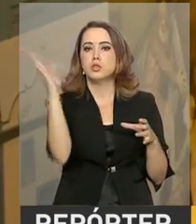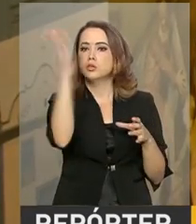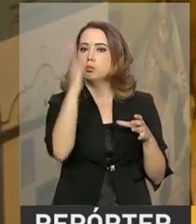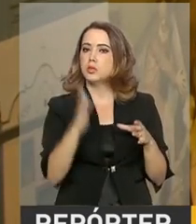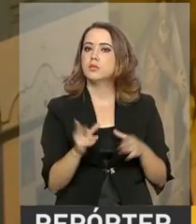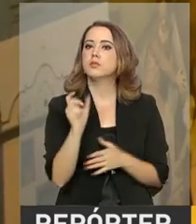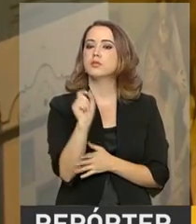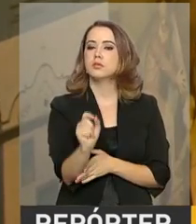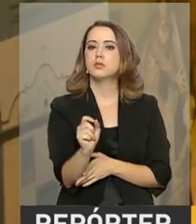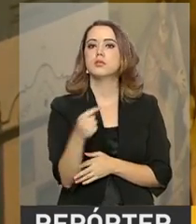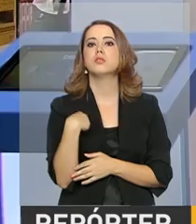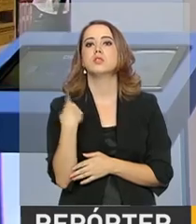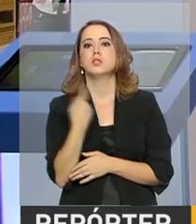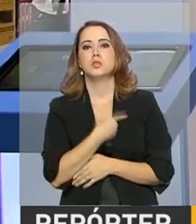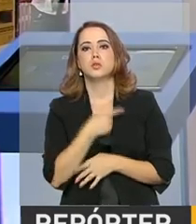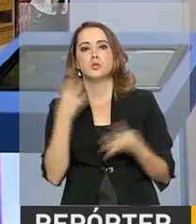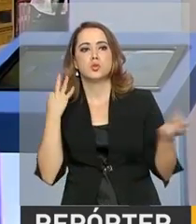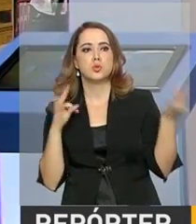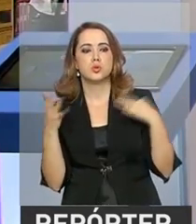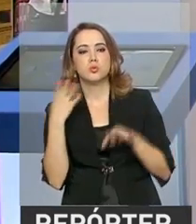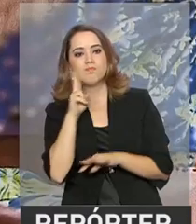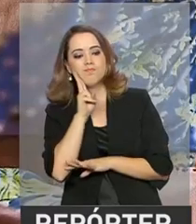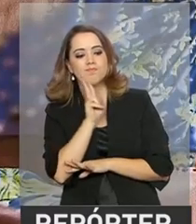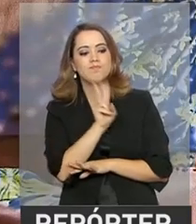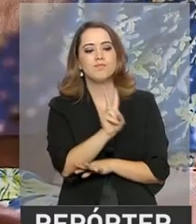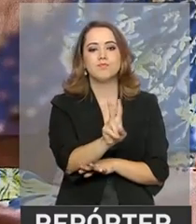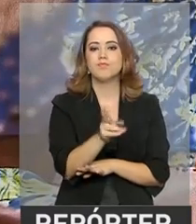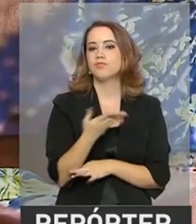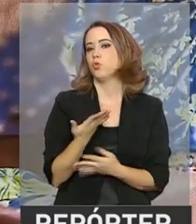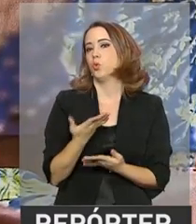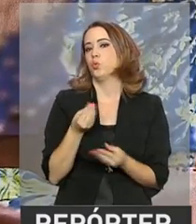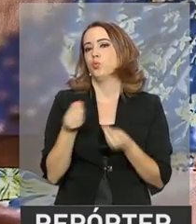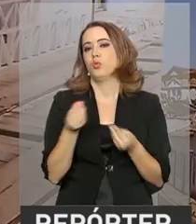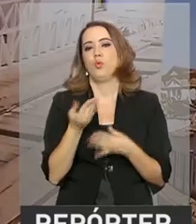Brasil. Eu acho que o estrangeiro não vai poder deixar de gostar.